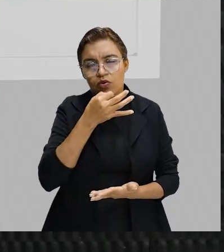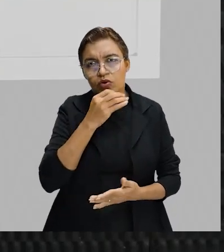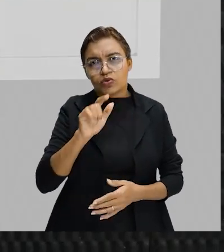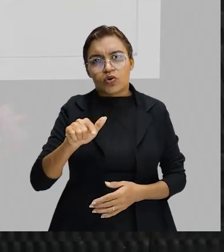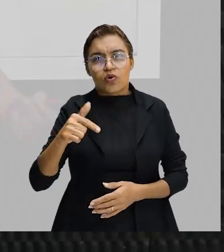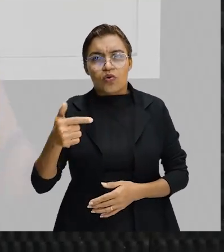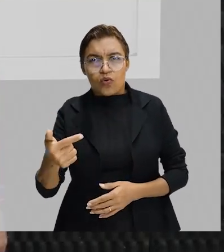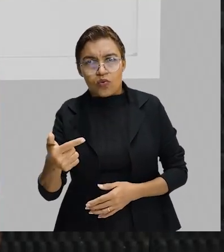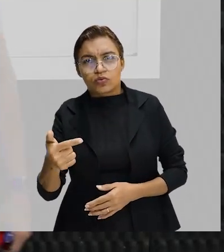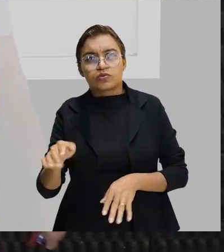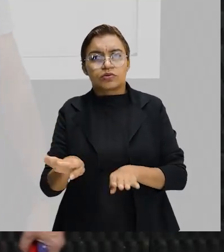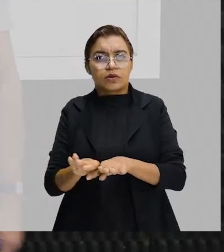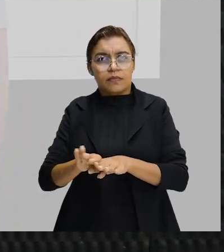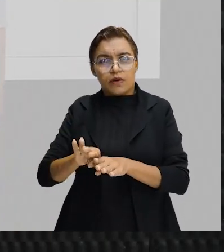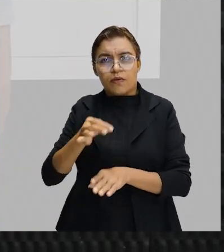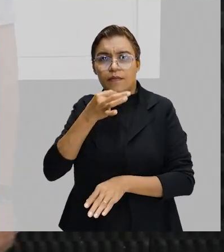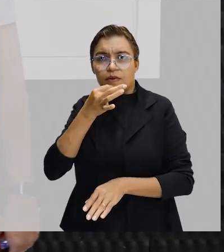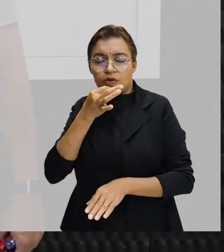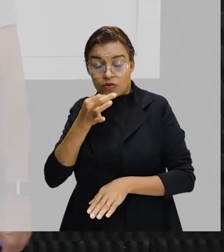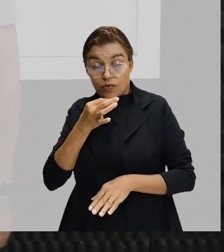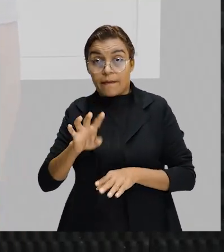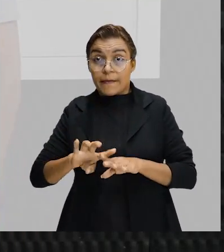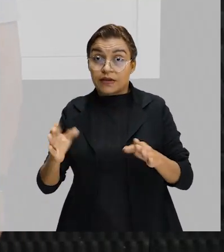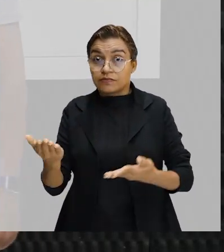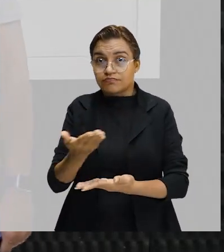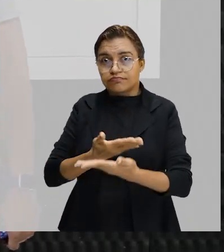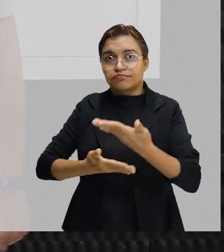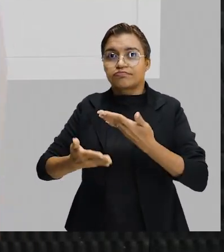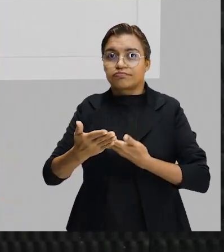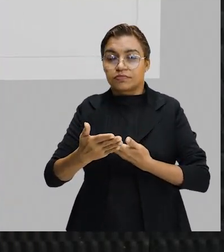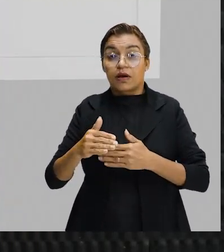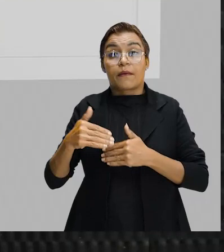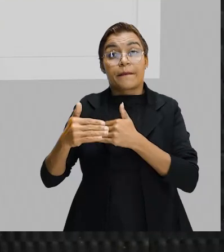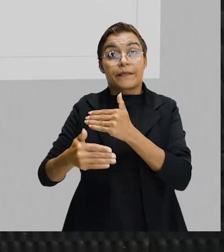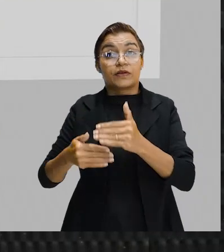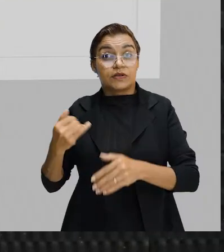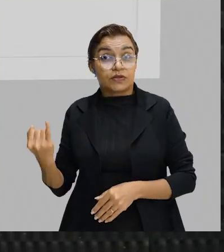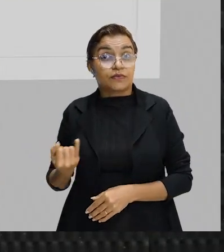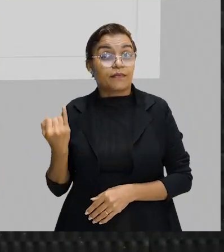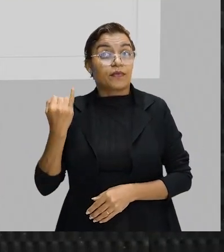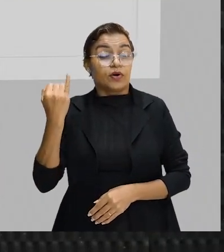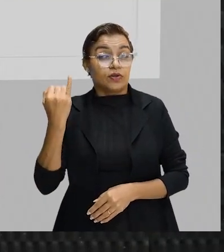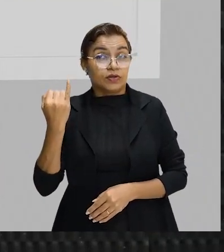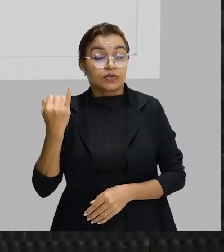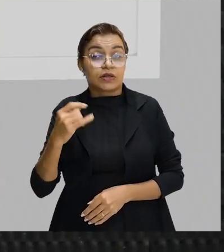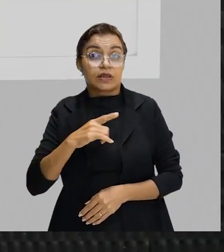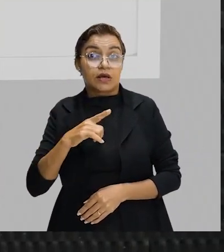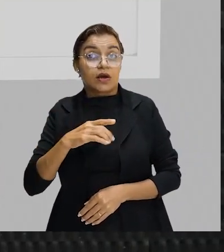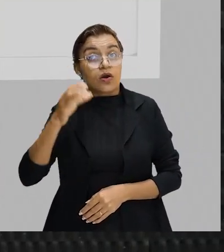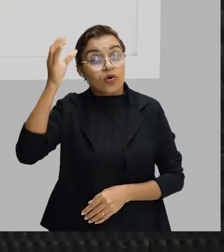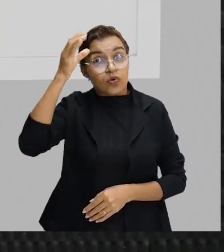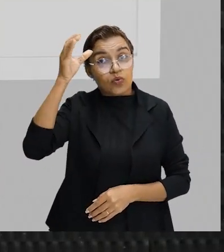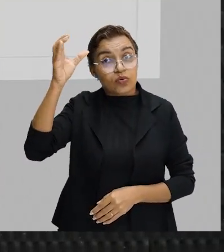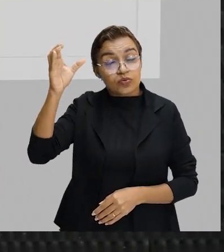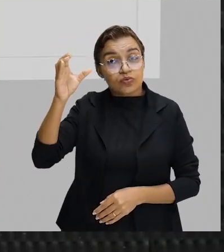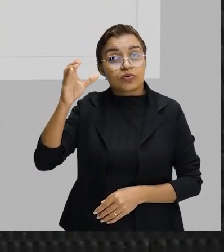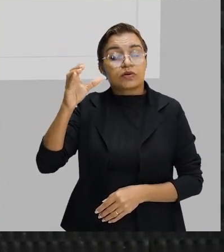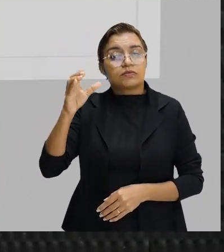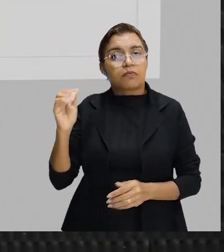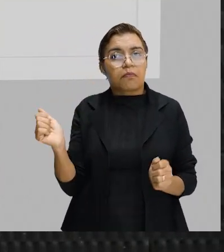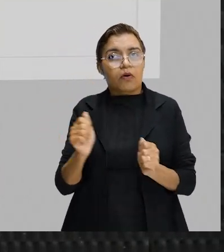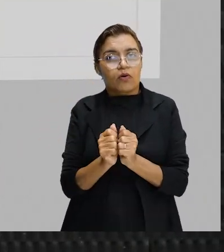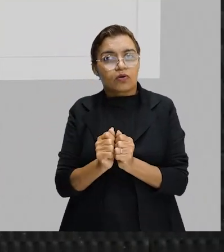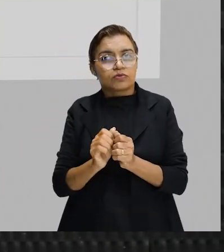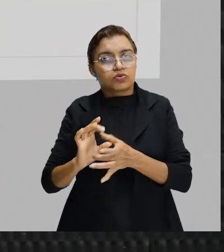e absorver, portanto. Então, este processo ele é fundamental para que as culturas possam se unir